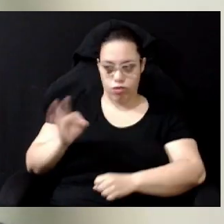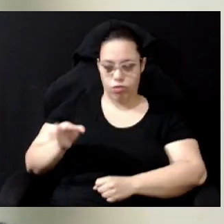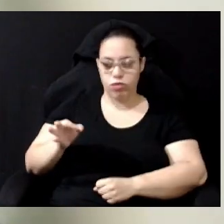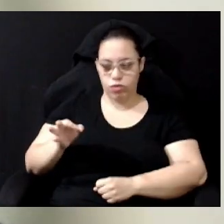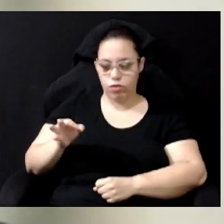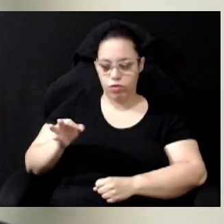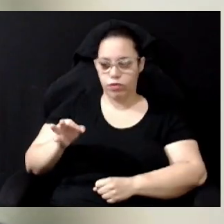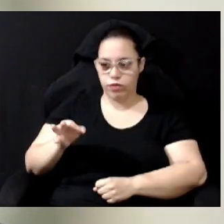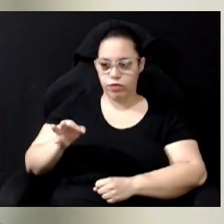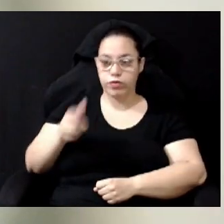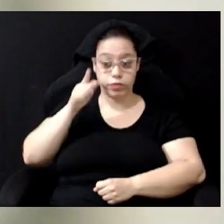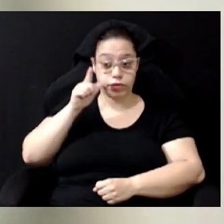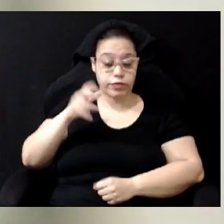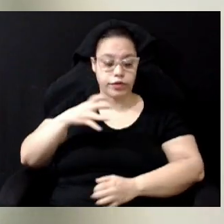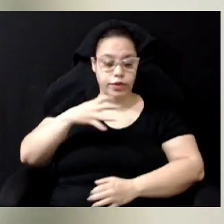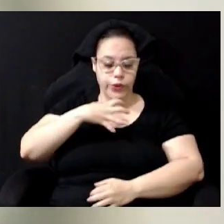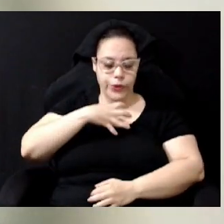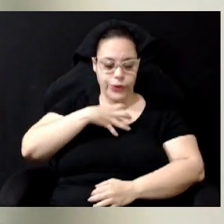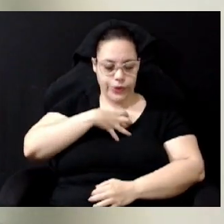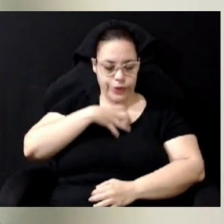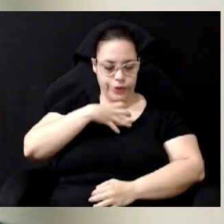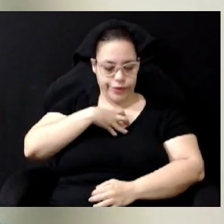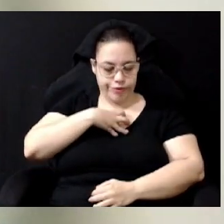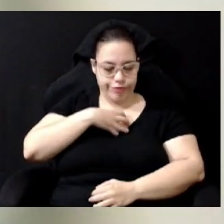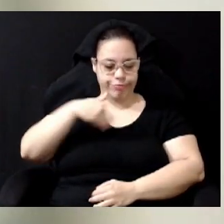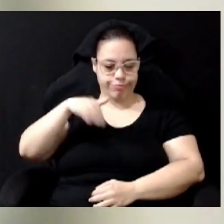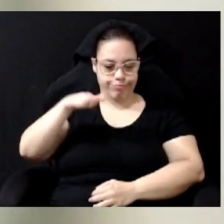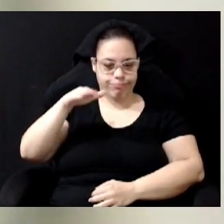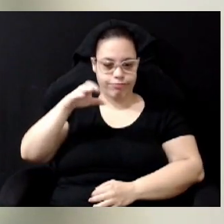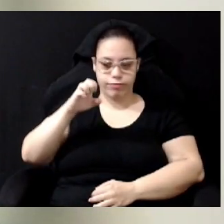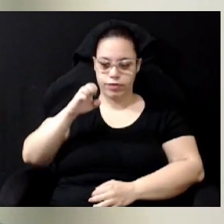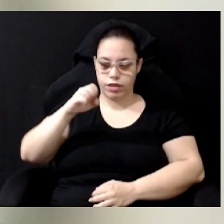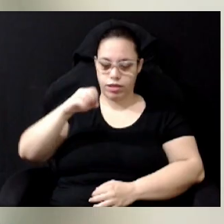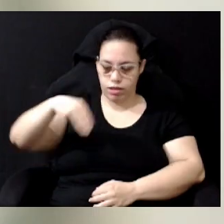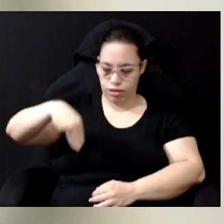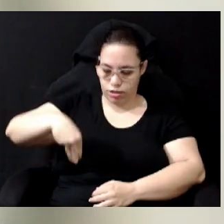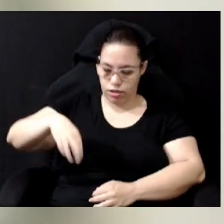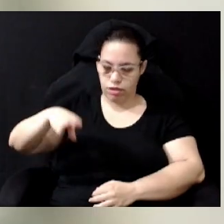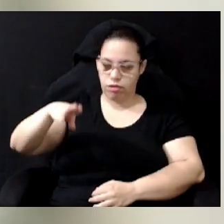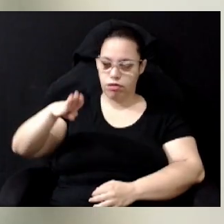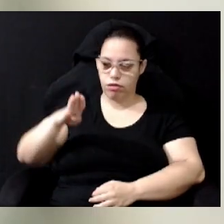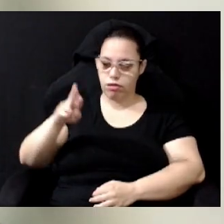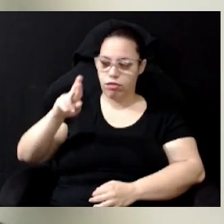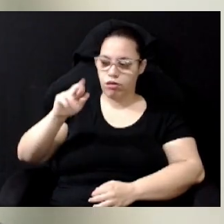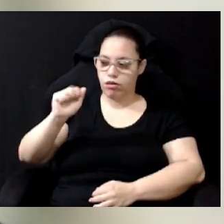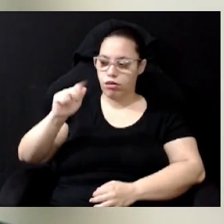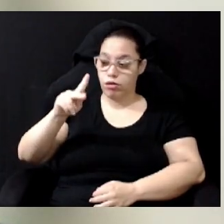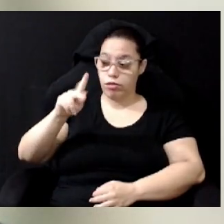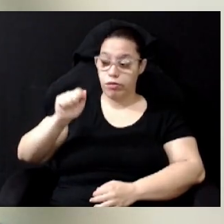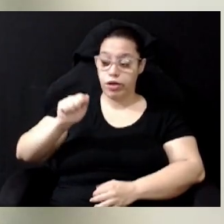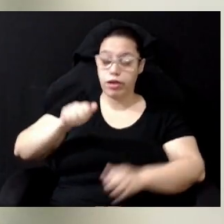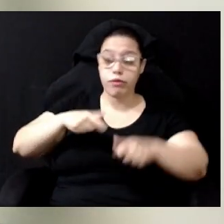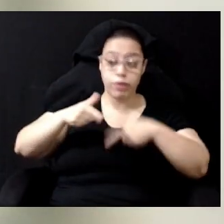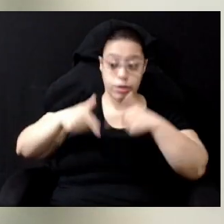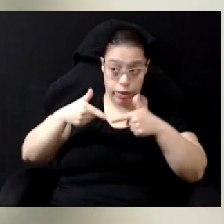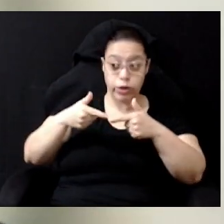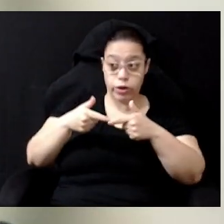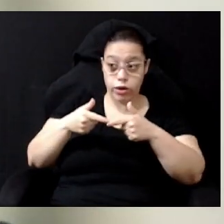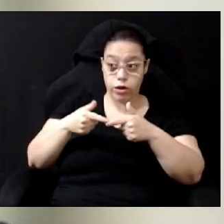negócios e a gente tem conseguido sensibilizar cada vez mais, né? A Embrapa trabalha com grandes empresas e aí